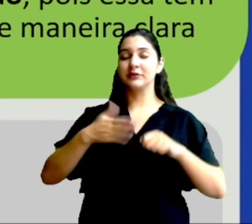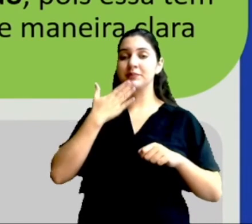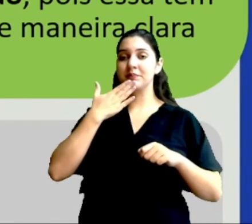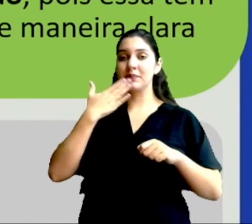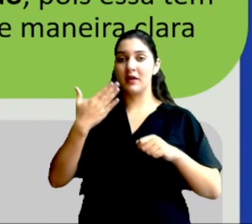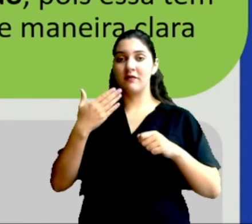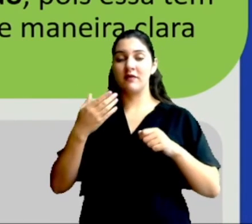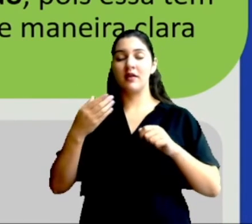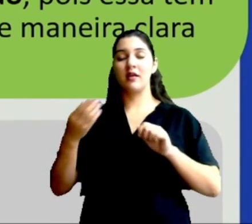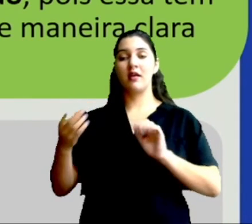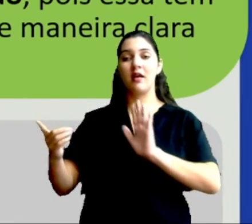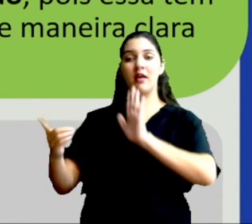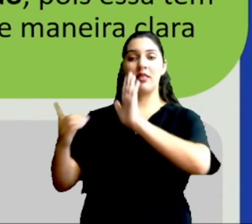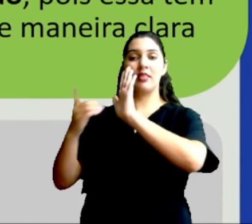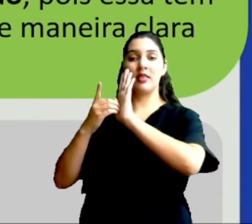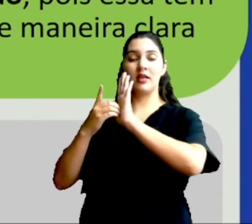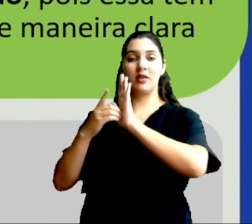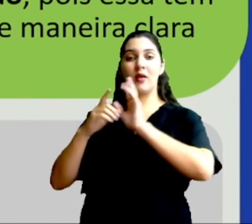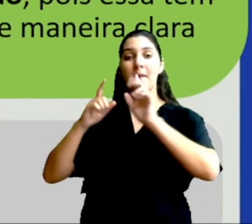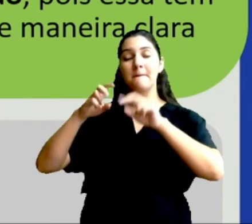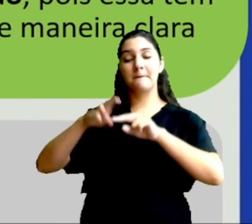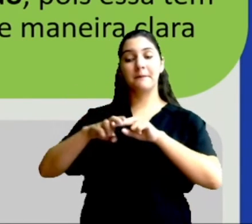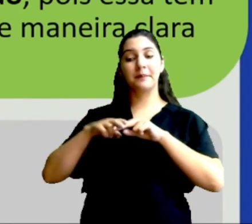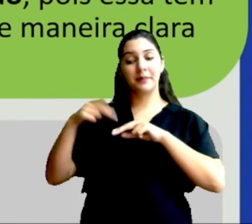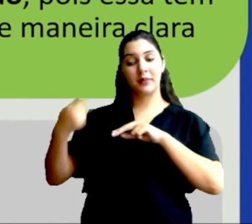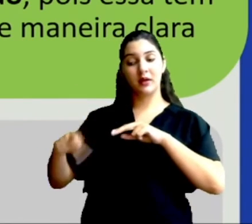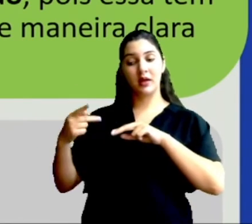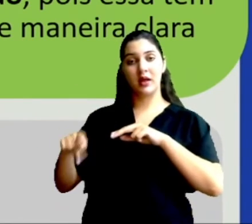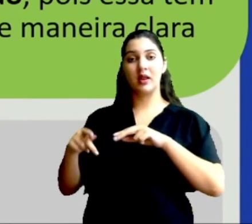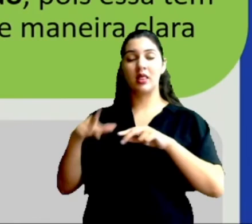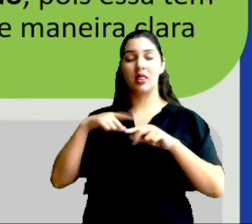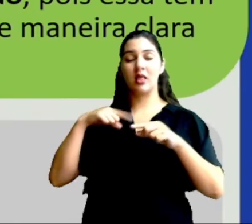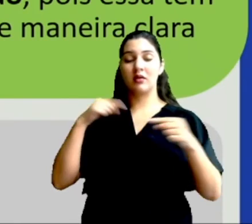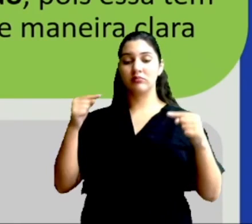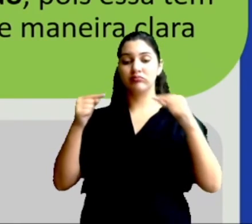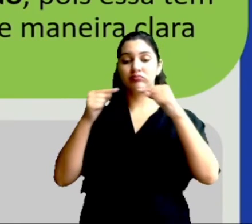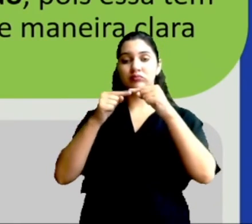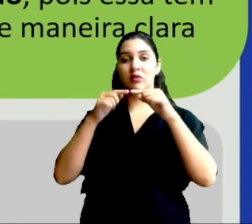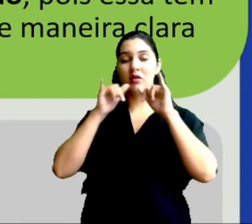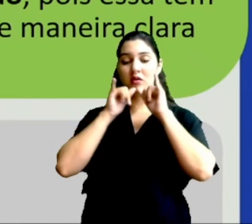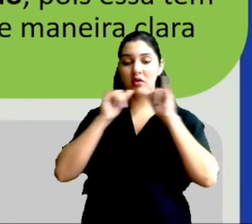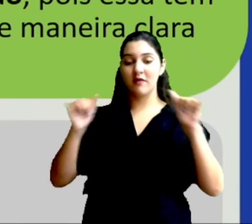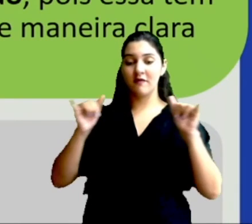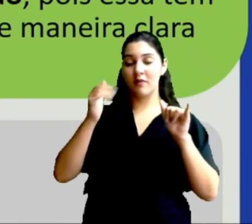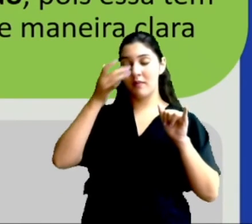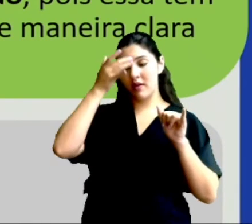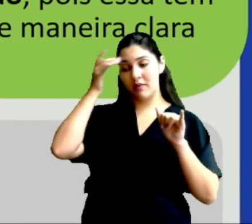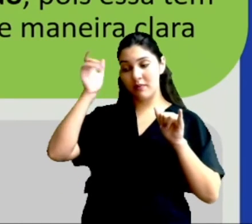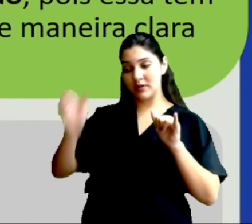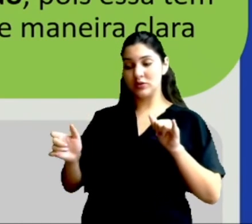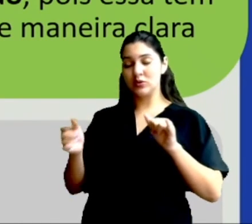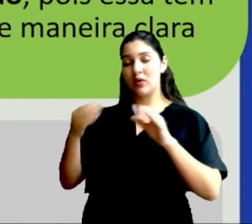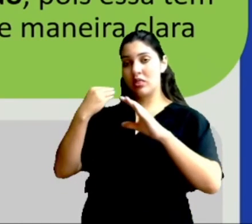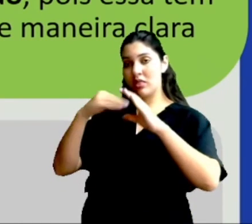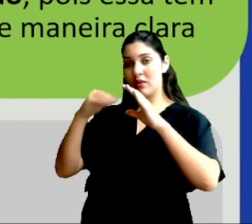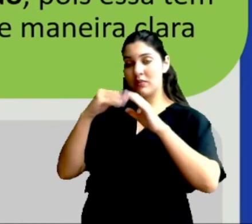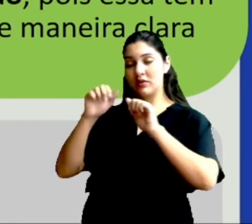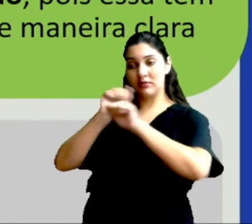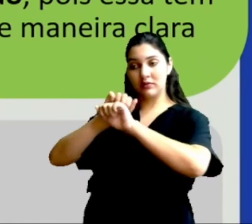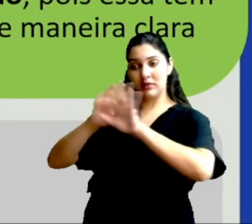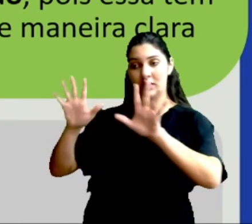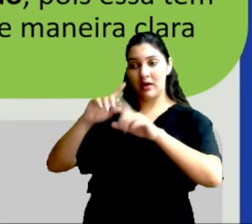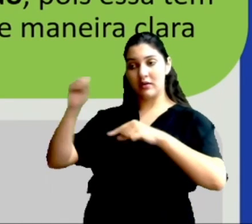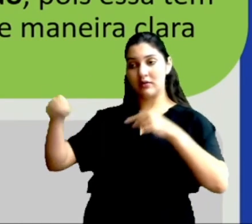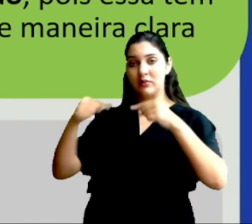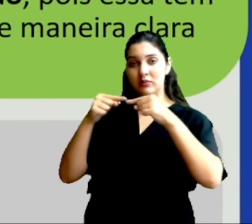preferir a denotação, pois essa tem como finalidade informar o receptor da mensagem de maneira clara